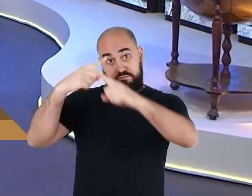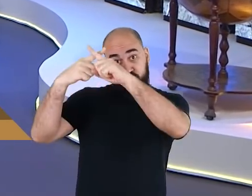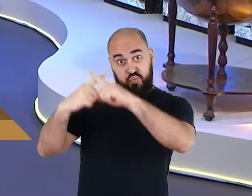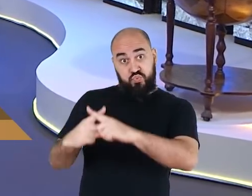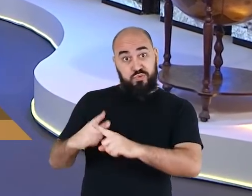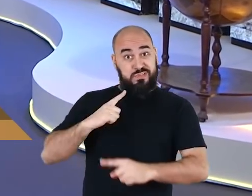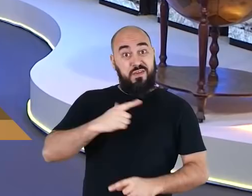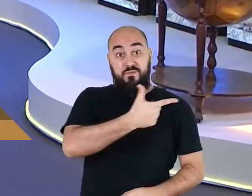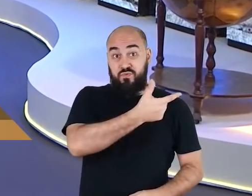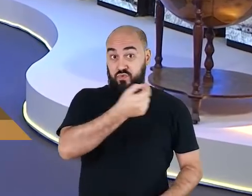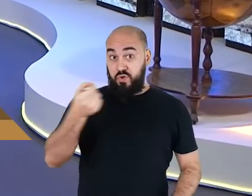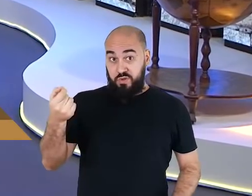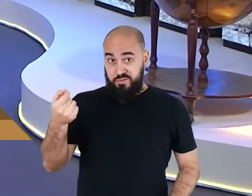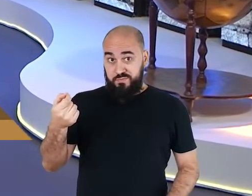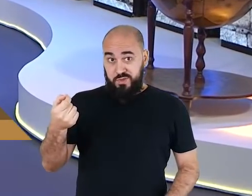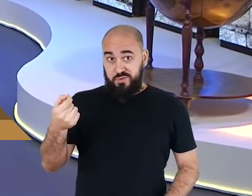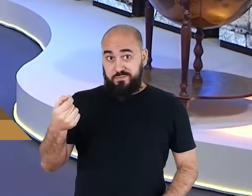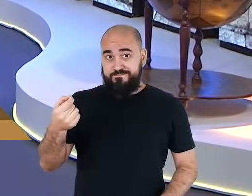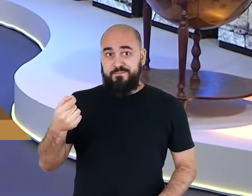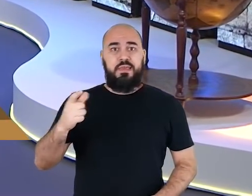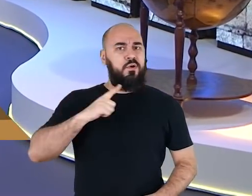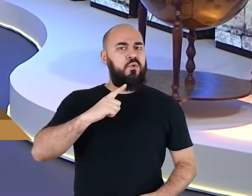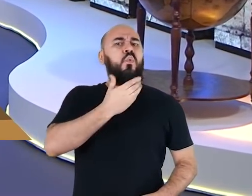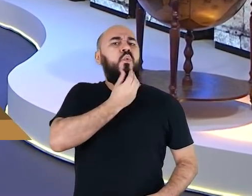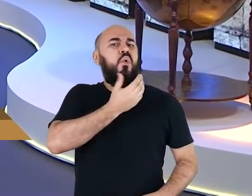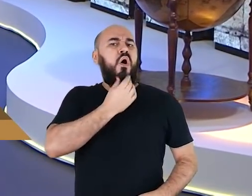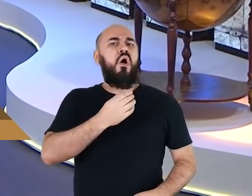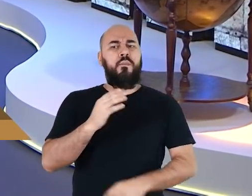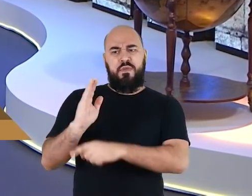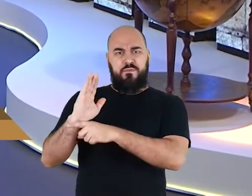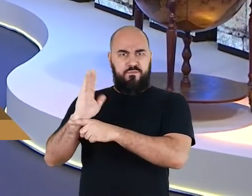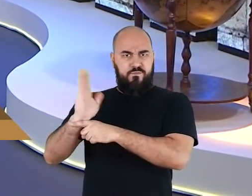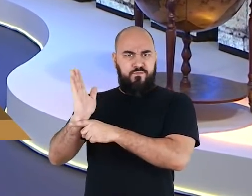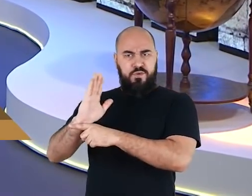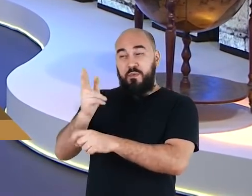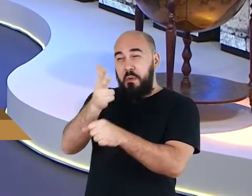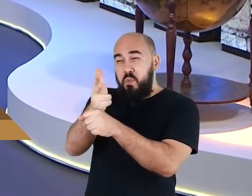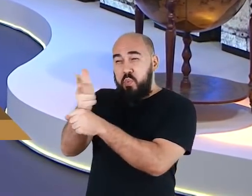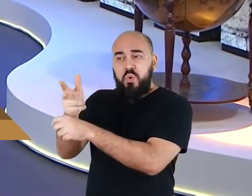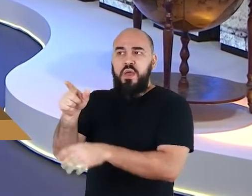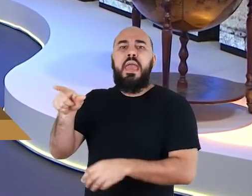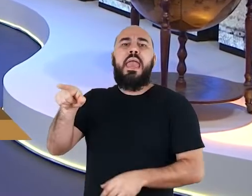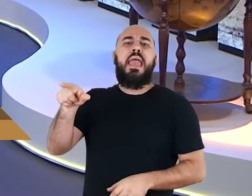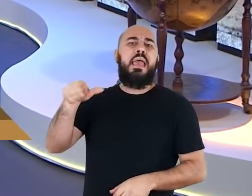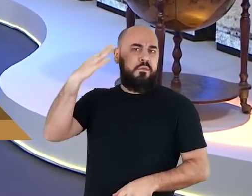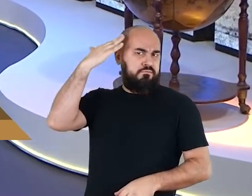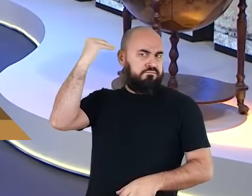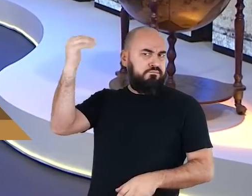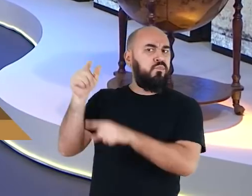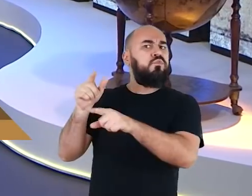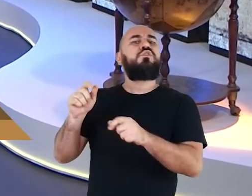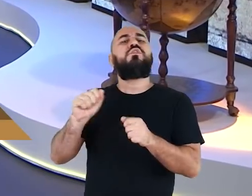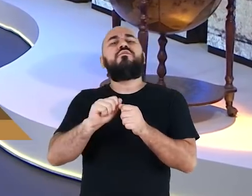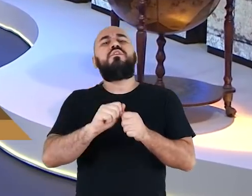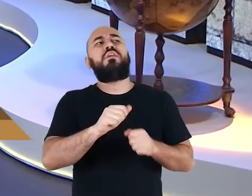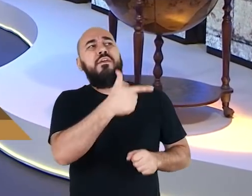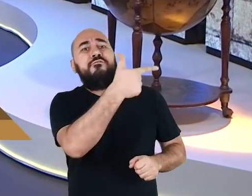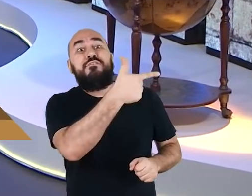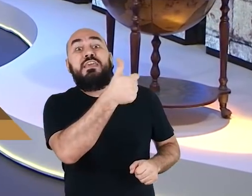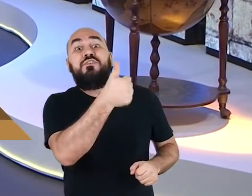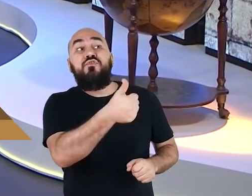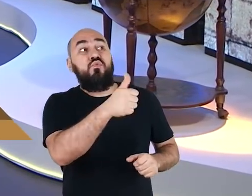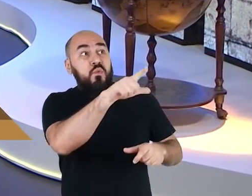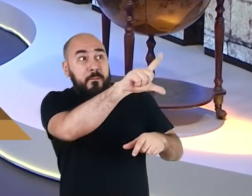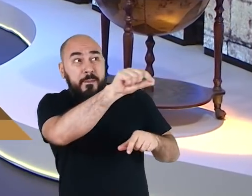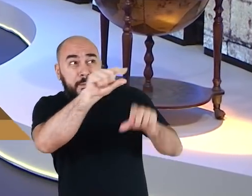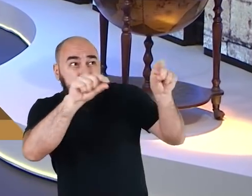no ano 2000 e um produtor de cinema chamado Bernard Weber selecionou 21 monumentos históricos para